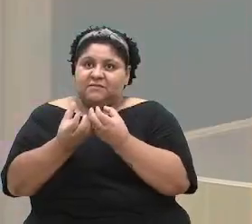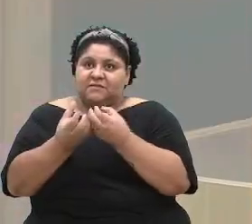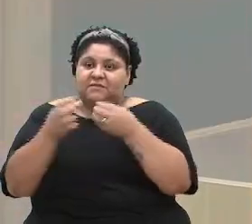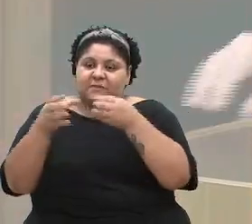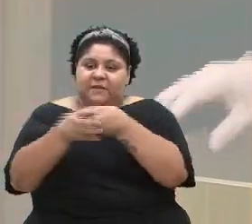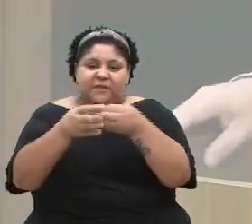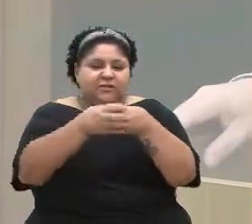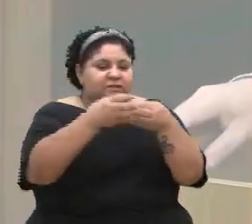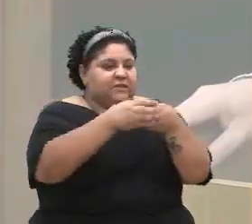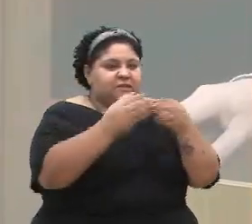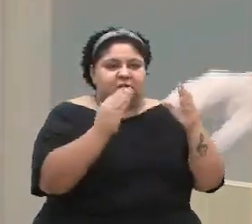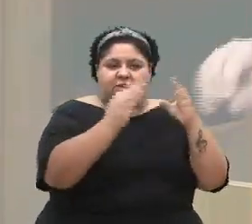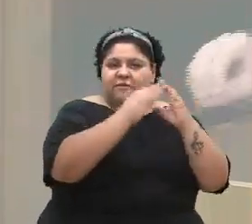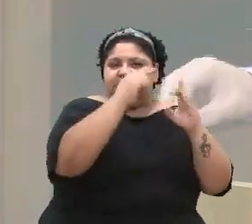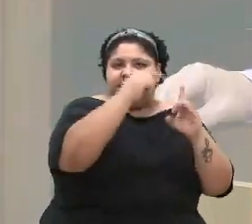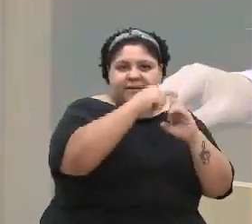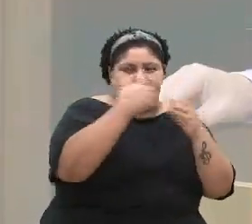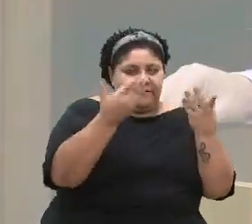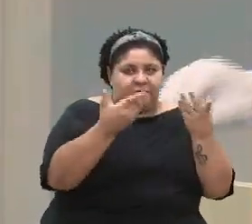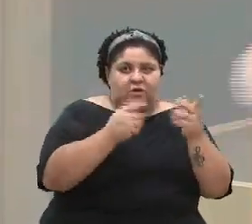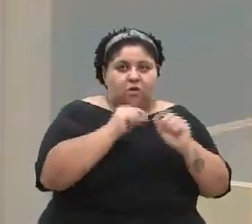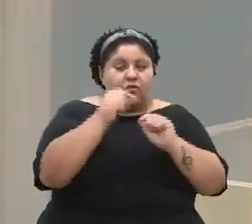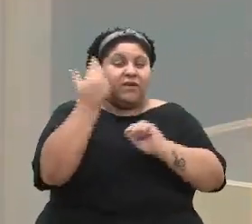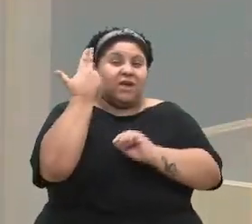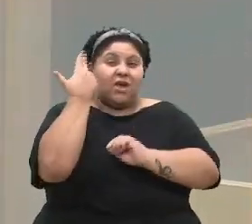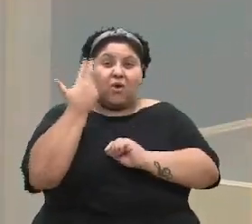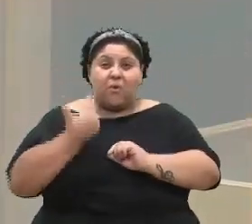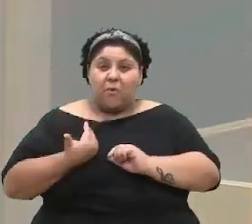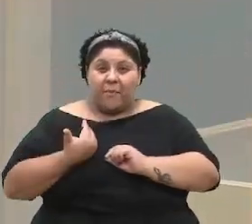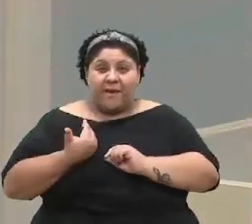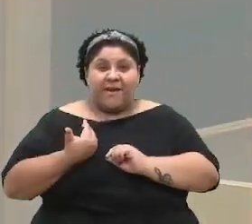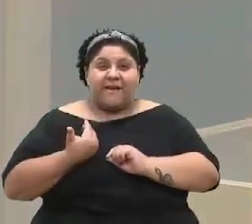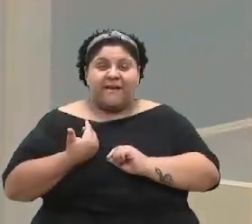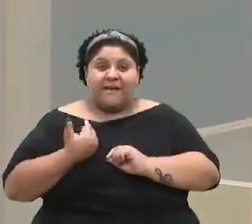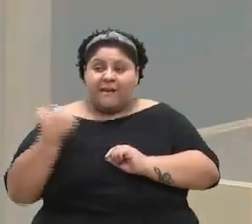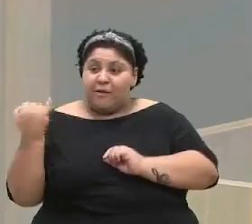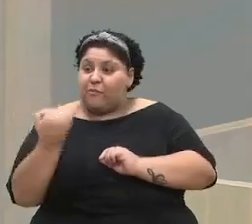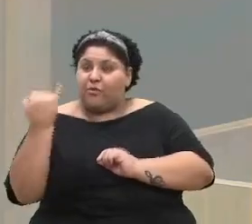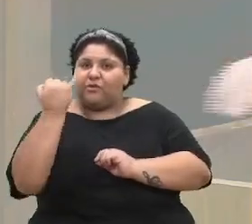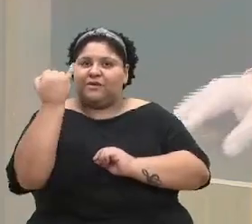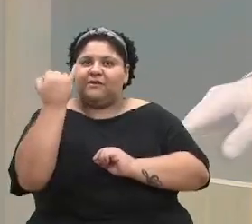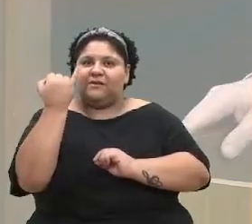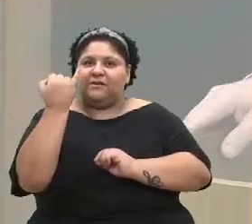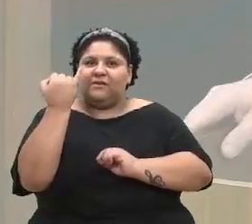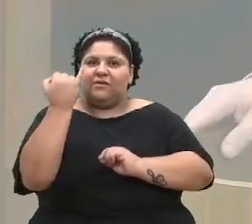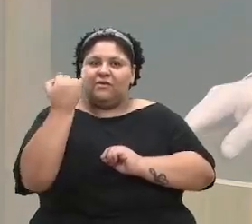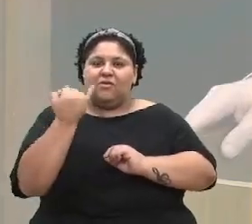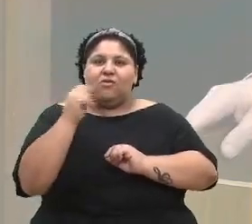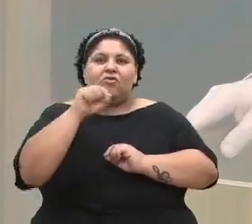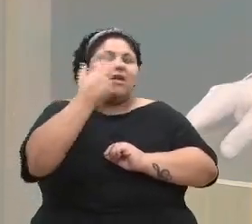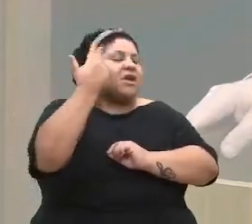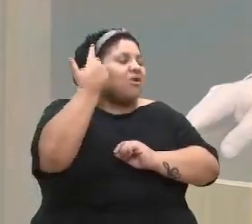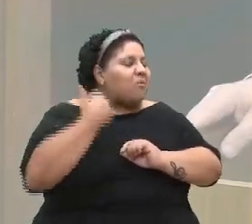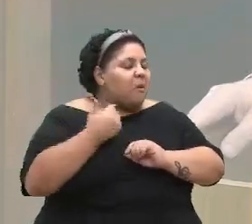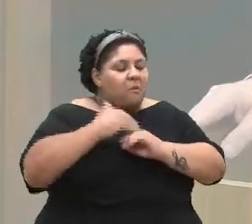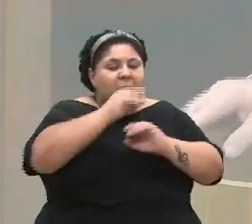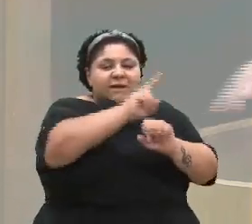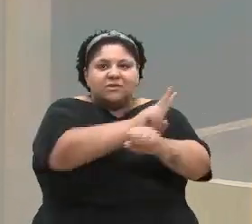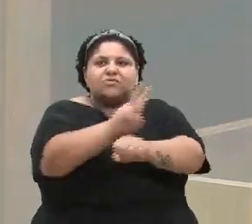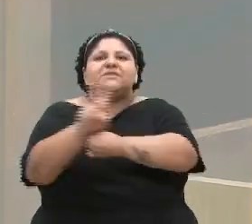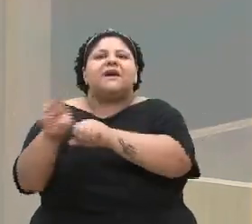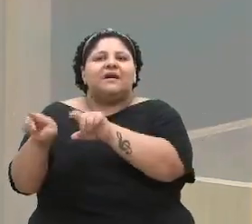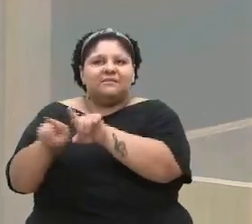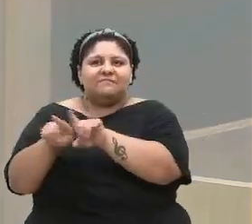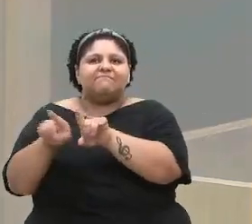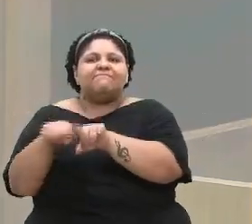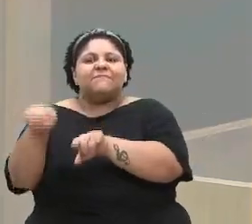pela igreja. E aquilo que é comum é sagrado. Aquilo que é comum é o que tem que ser mais cuidado, né?